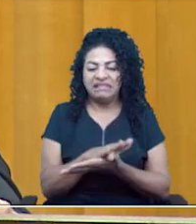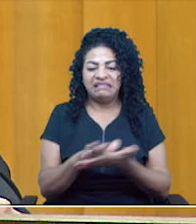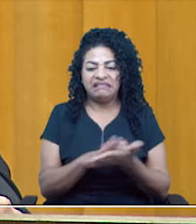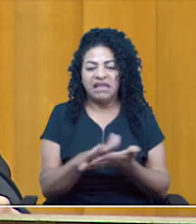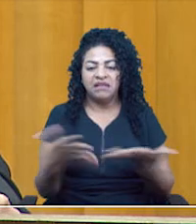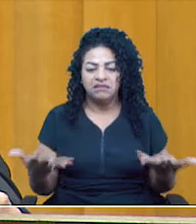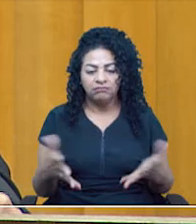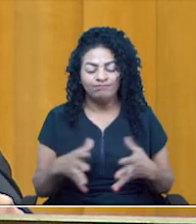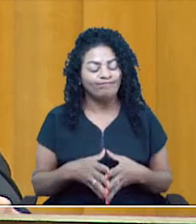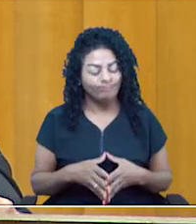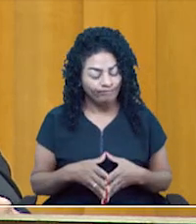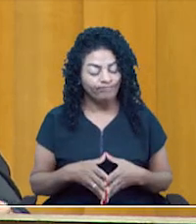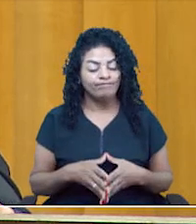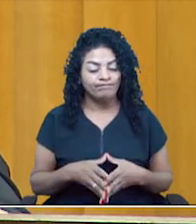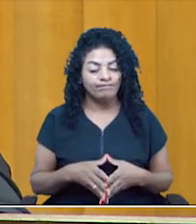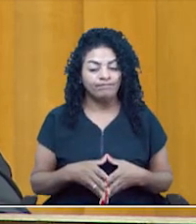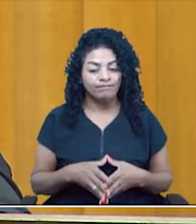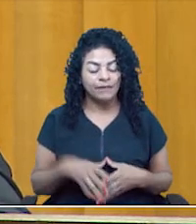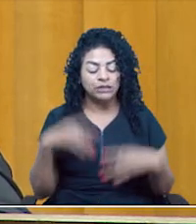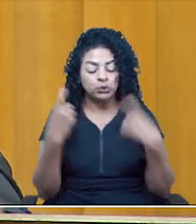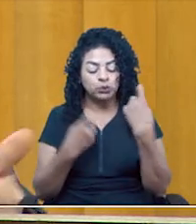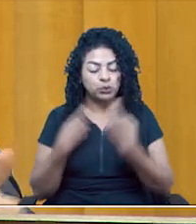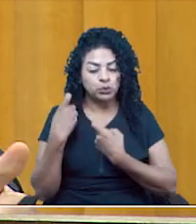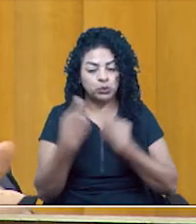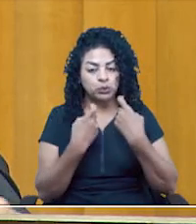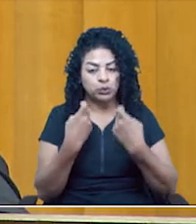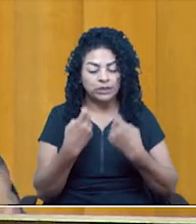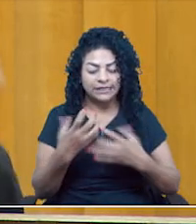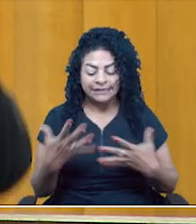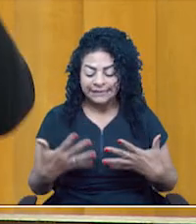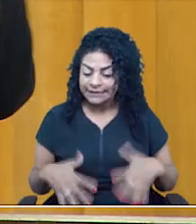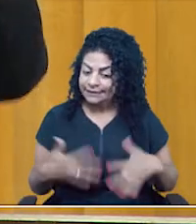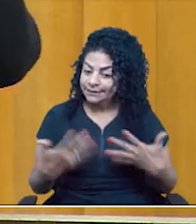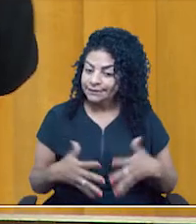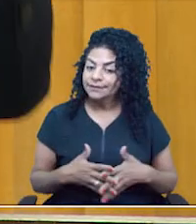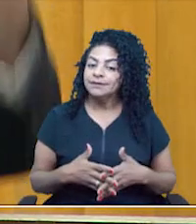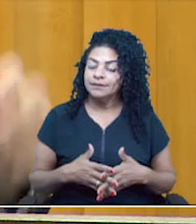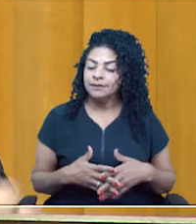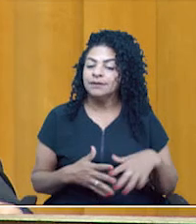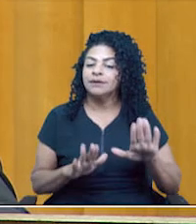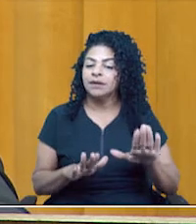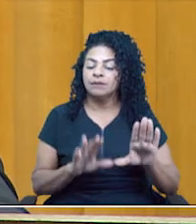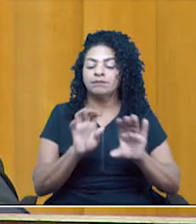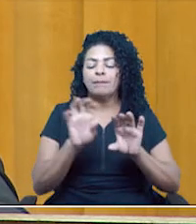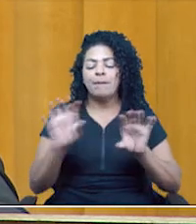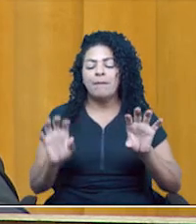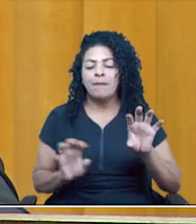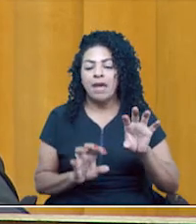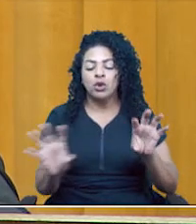algo preocupante, para não dizer assustador. Vou voltar nisso. Estou juntando peças aqui, fazendo um